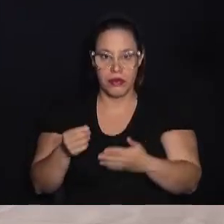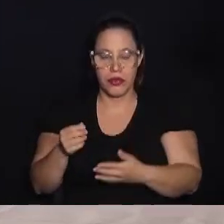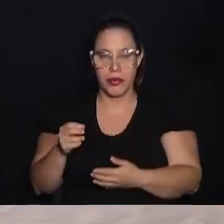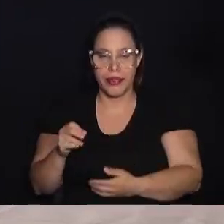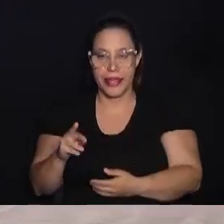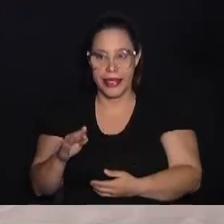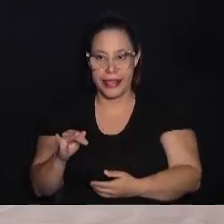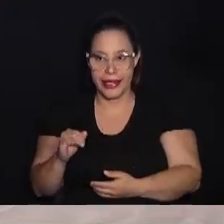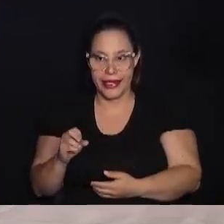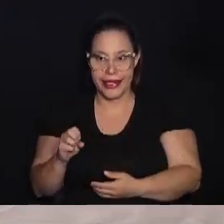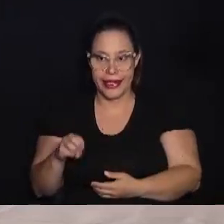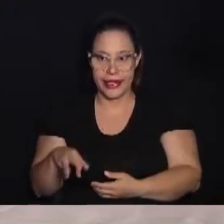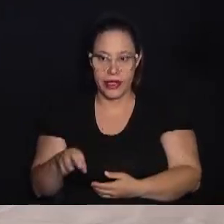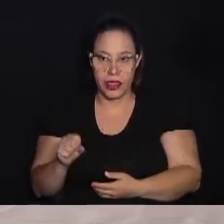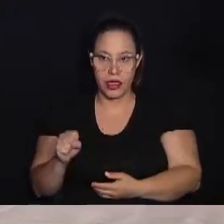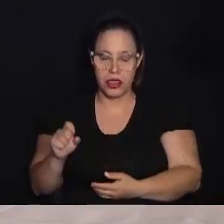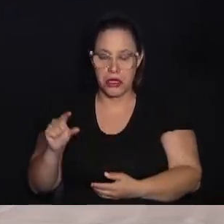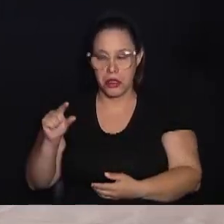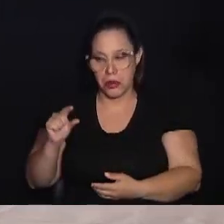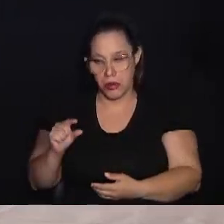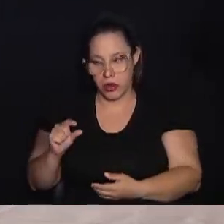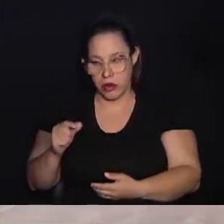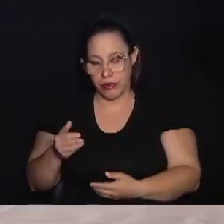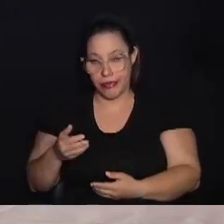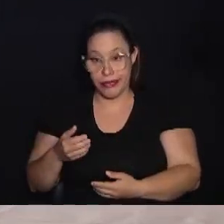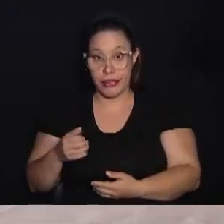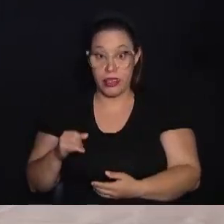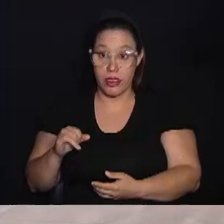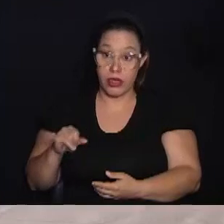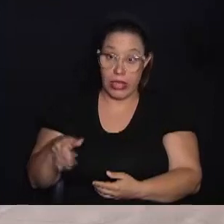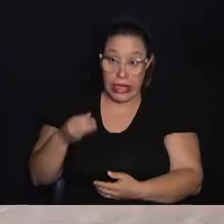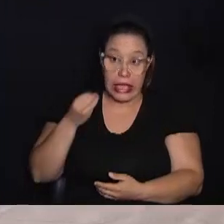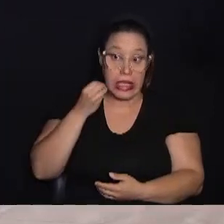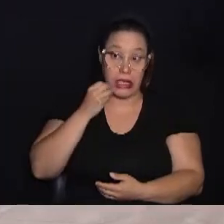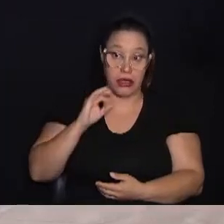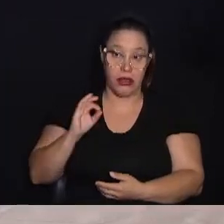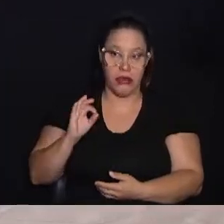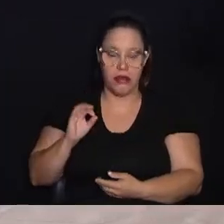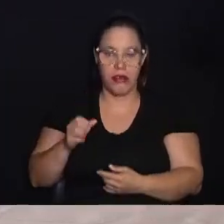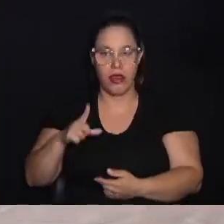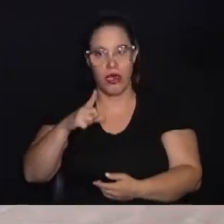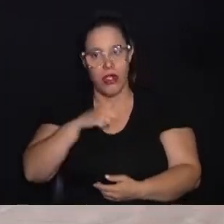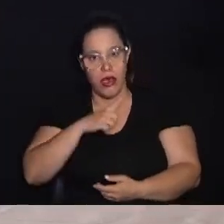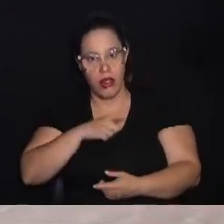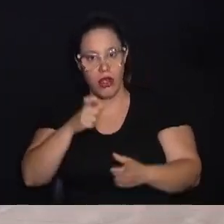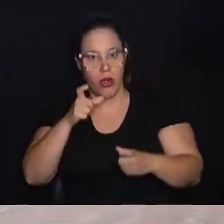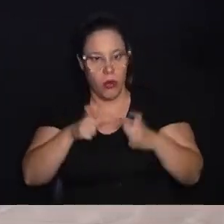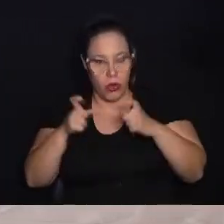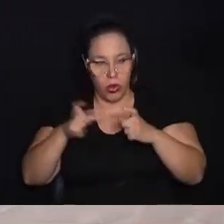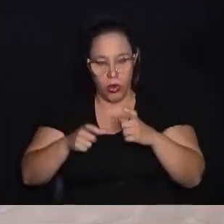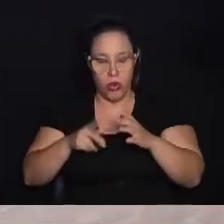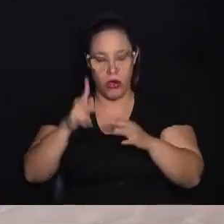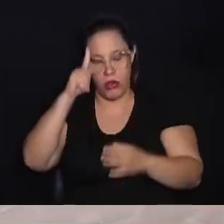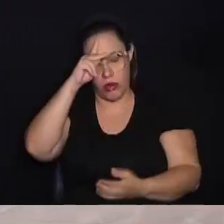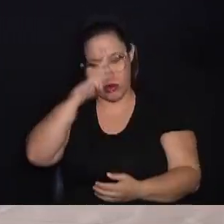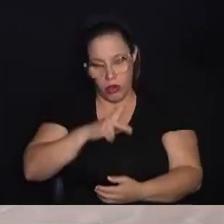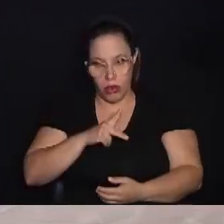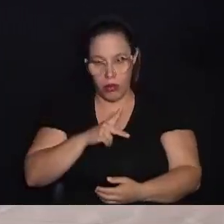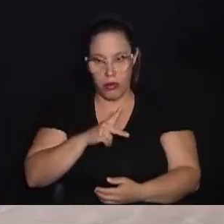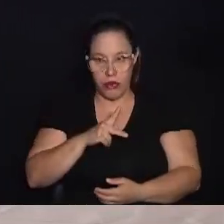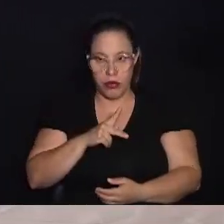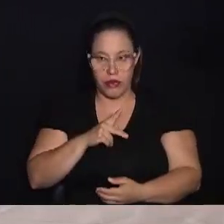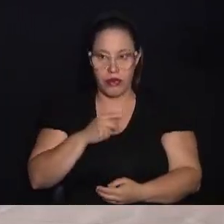favorecidas. Então a estratégia dos supermercados é essa, né? Você ter os seus produtos próprios, comprados